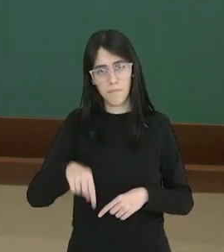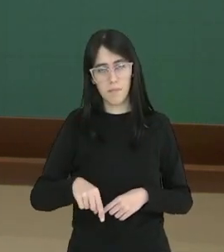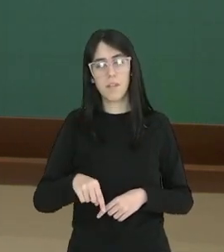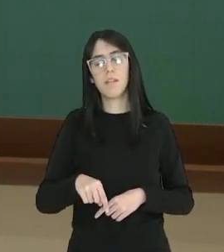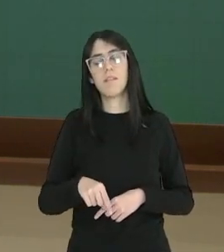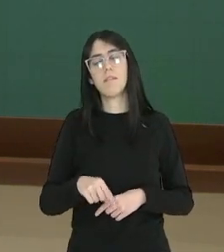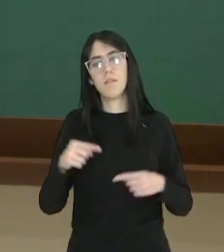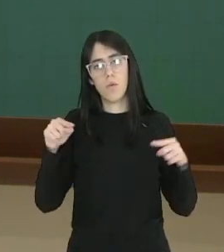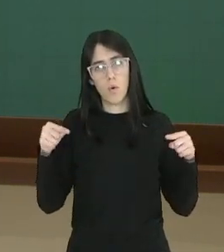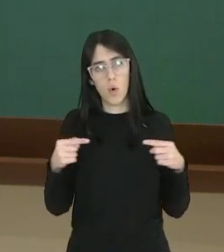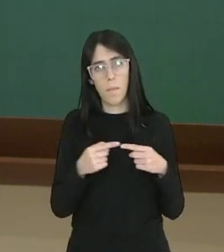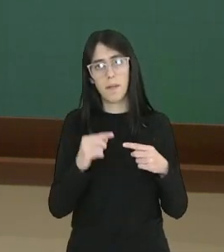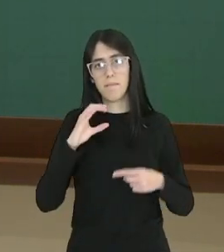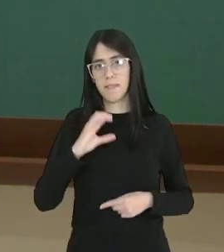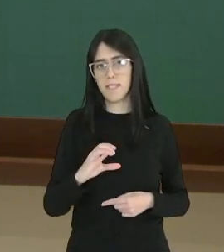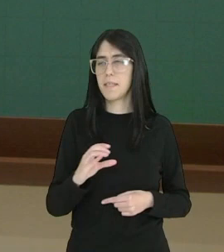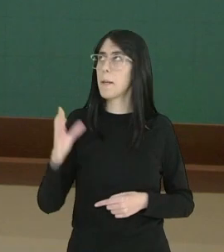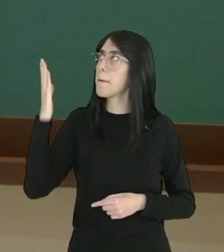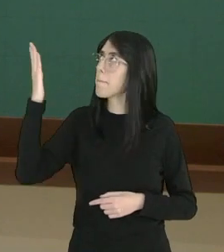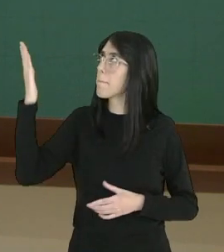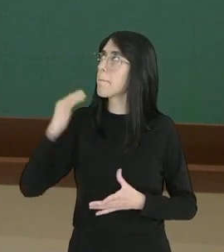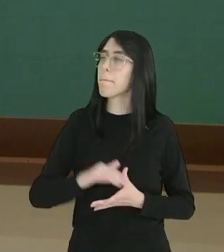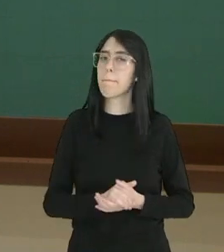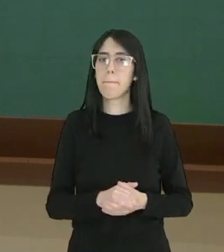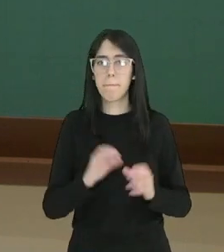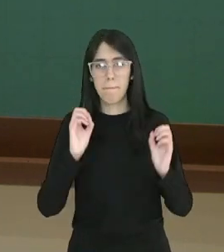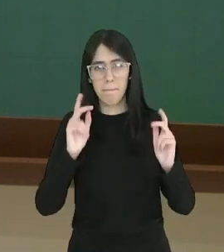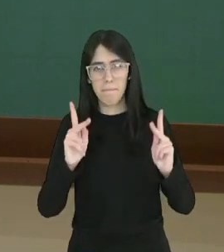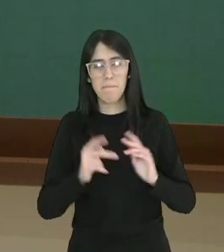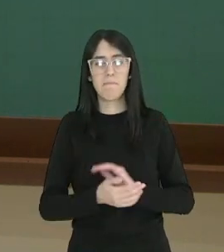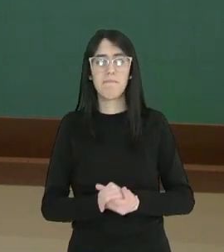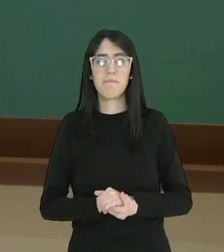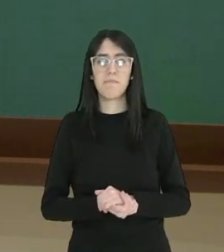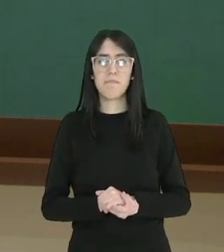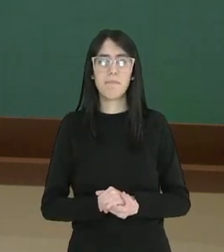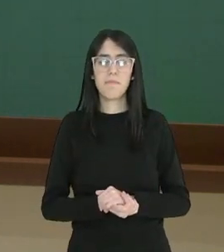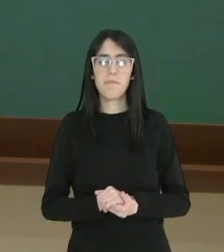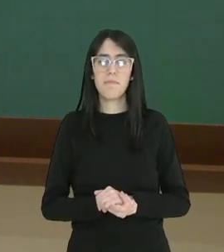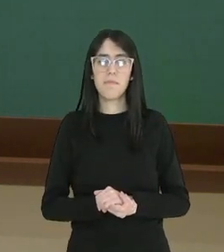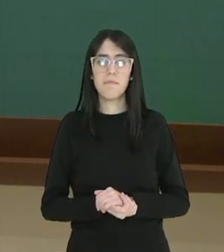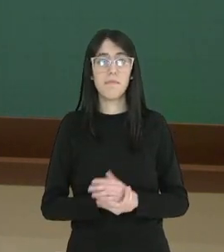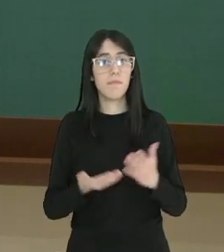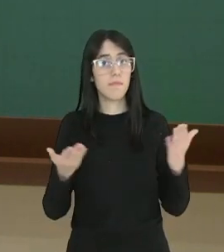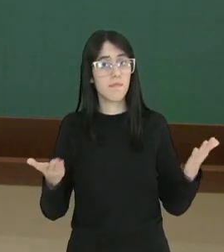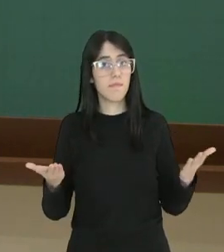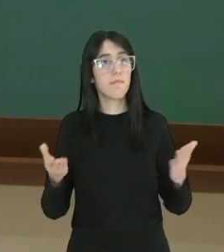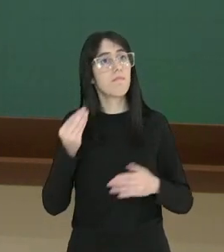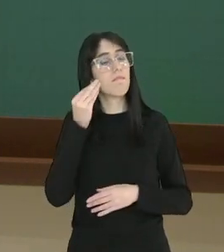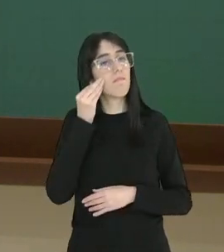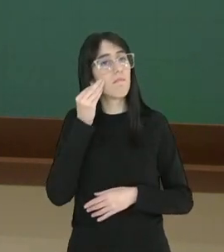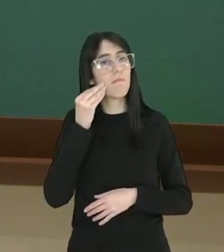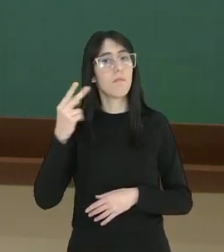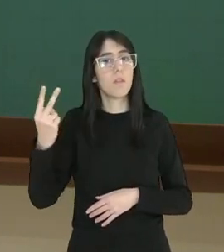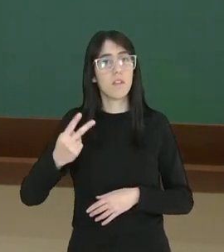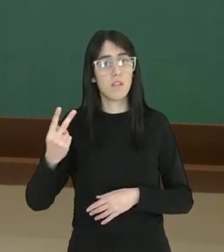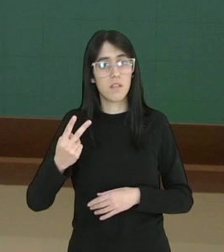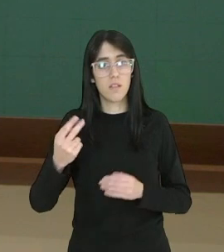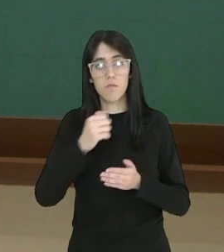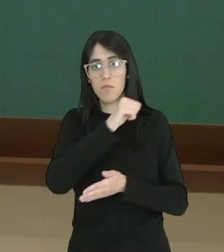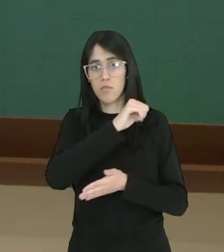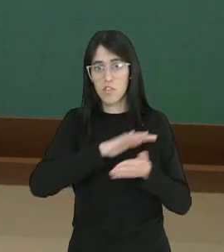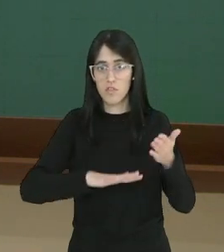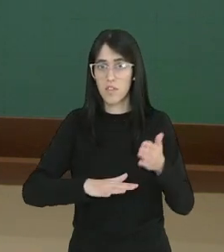o diâmetro da circunferência, ok? Bom, então vamos lá para o